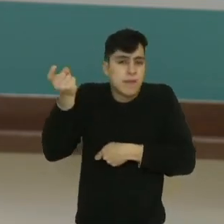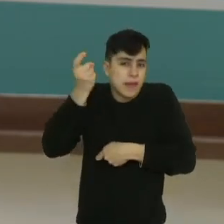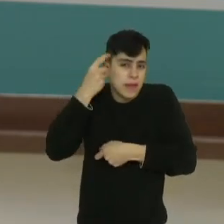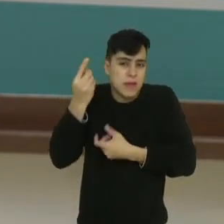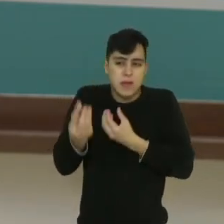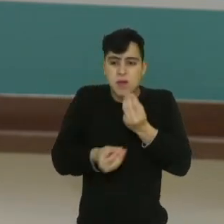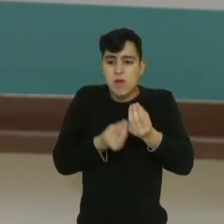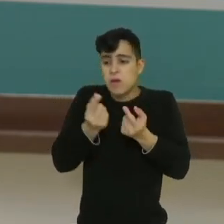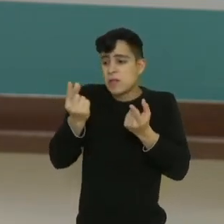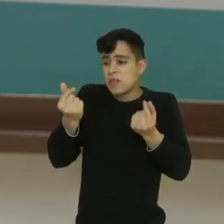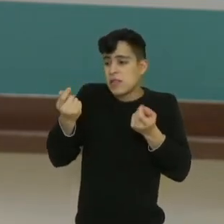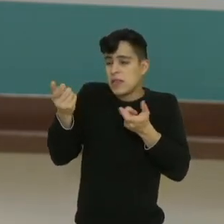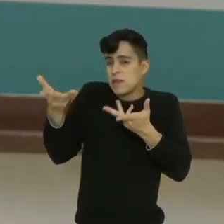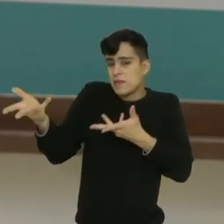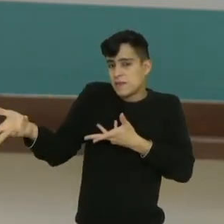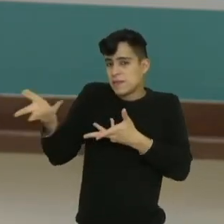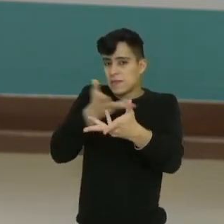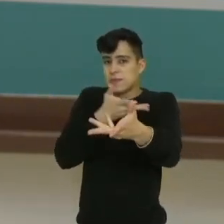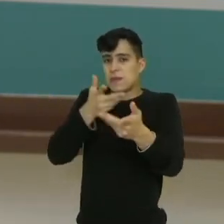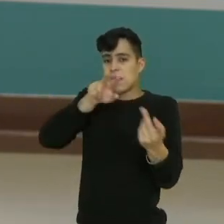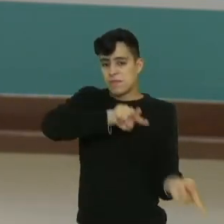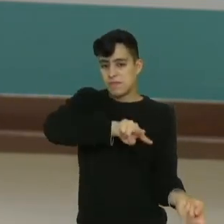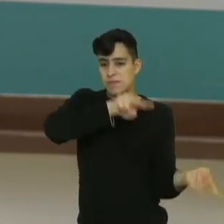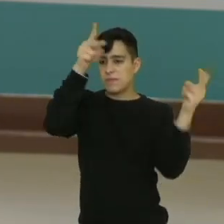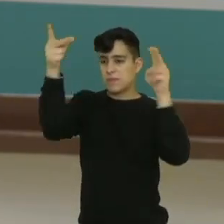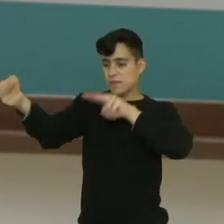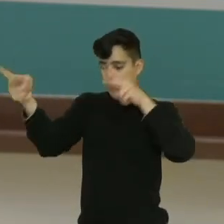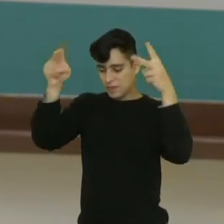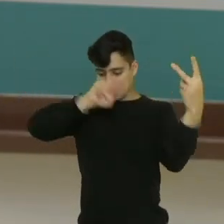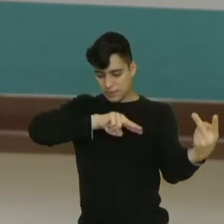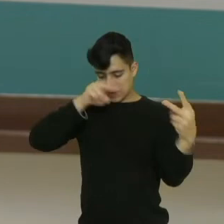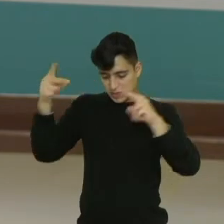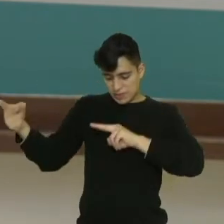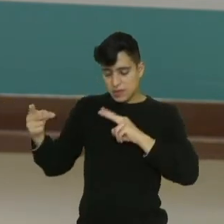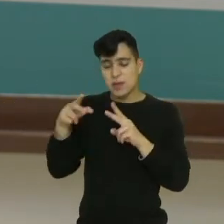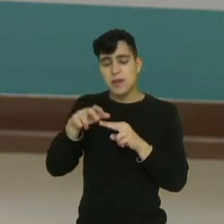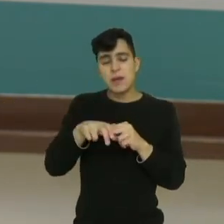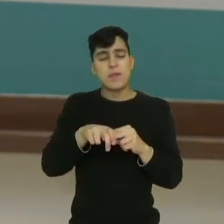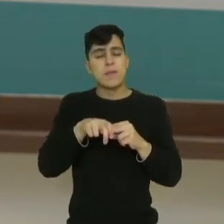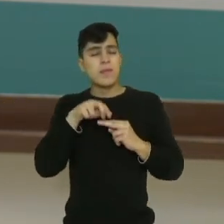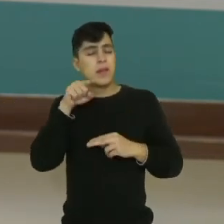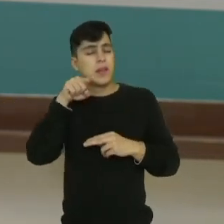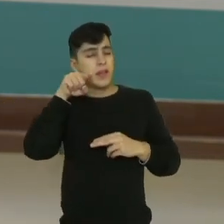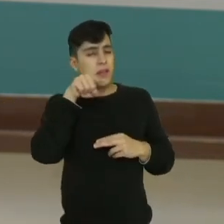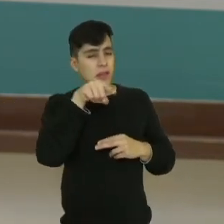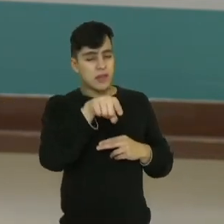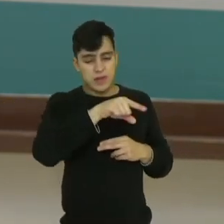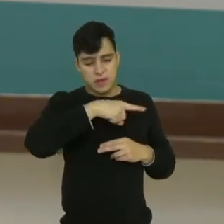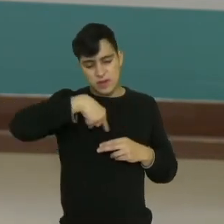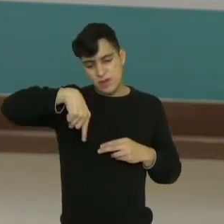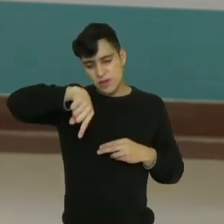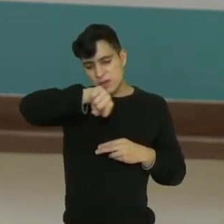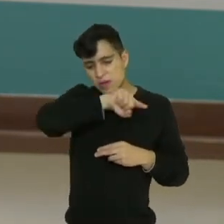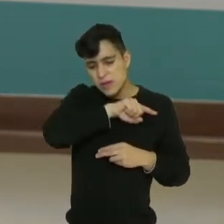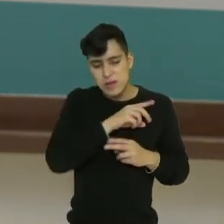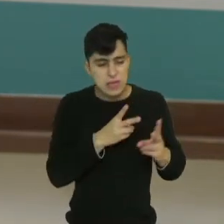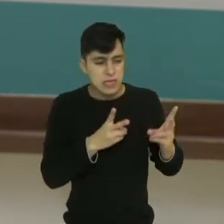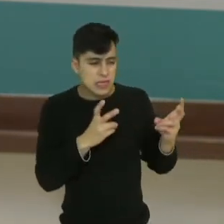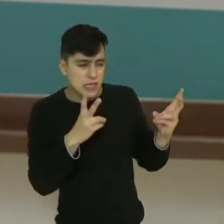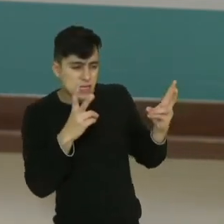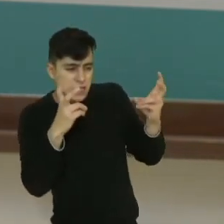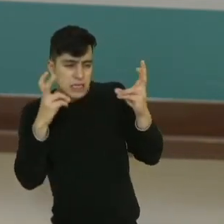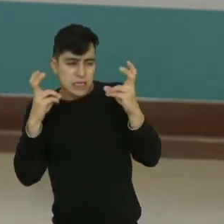das moedas, das trocas entre essas moedas e por essa razão nós começamos a observar um